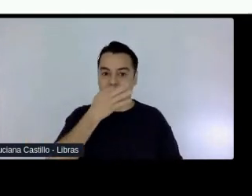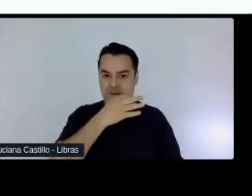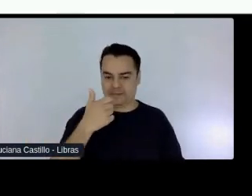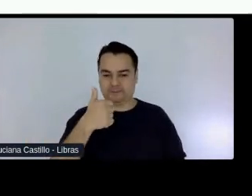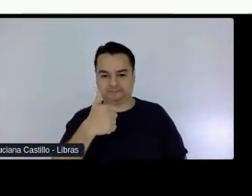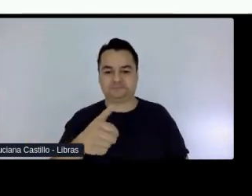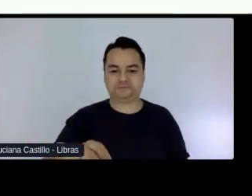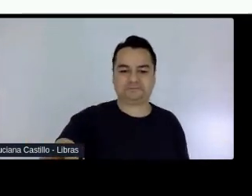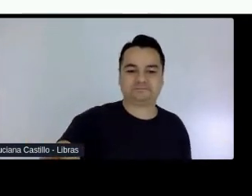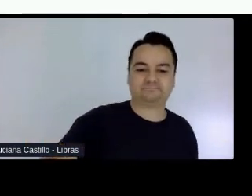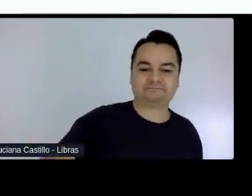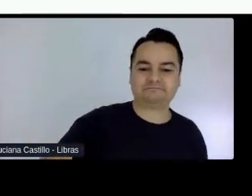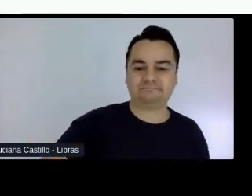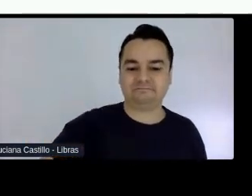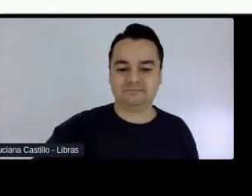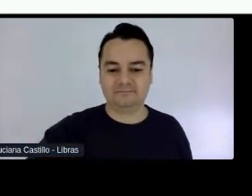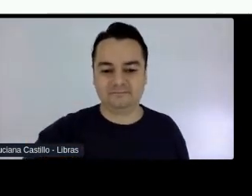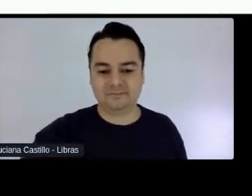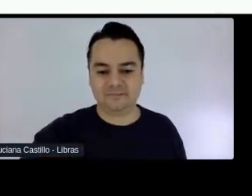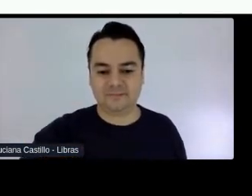tá?